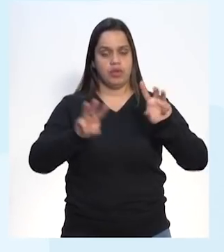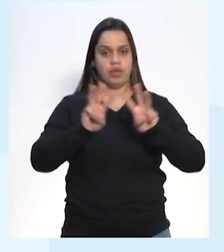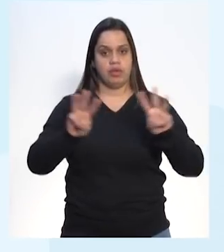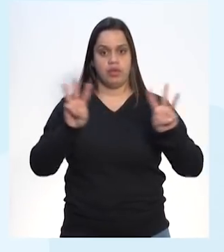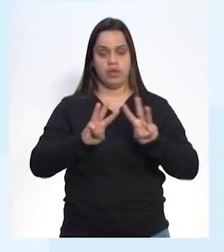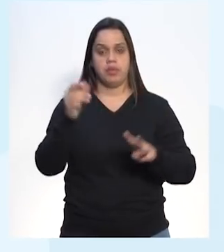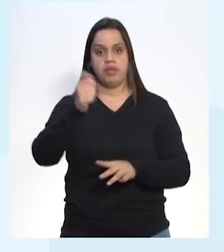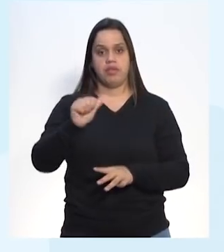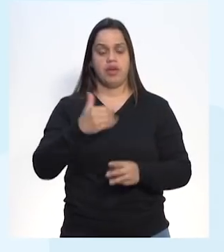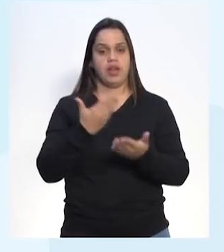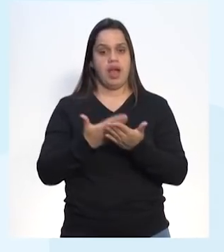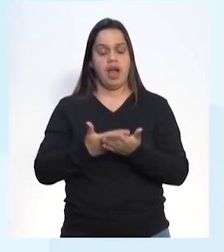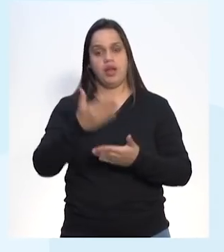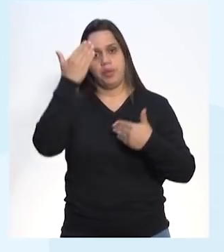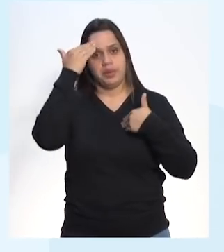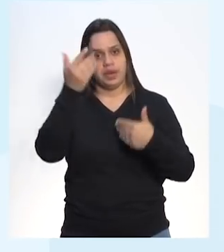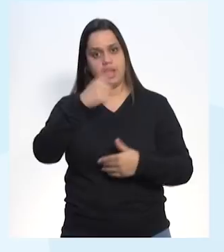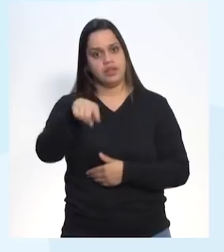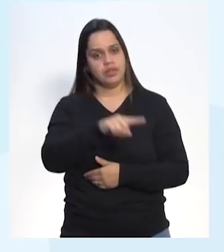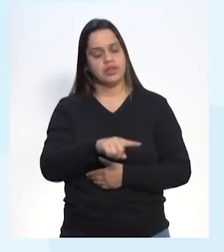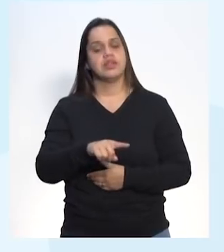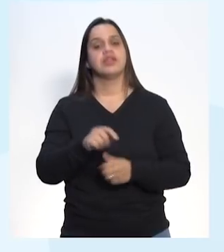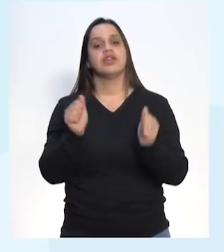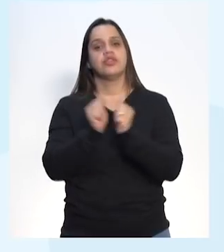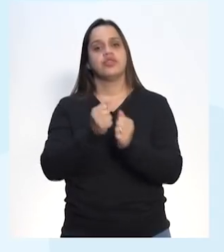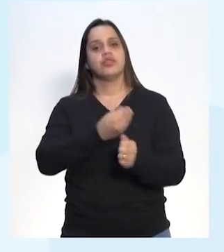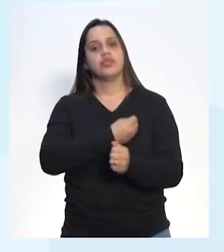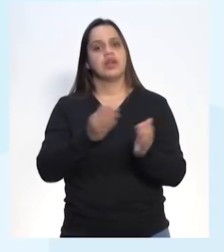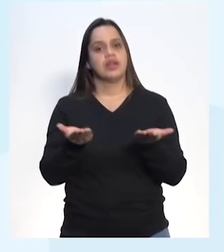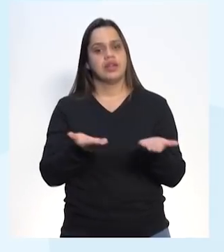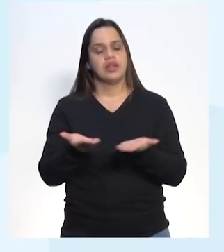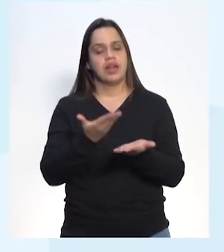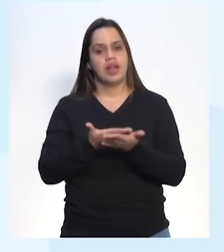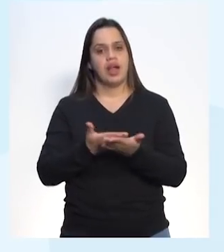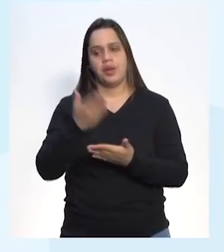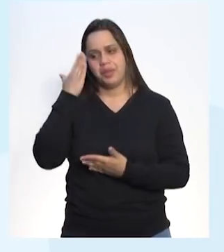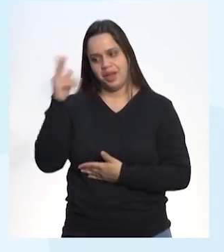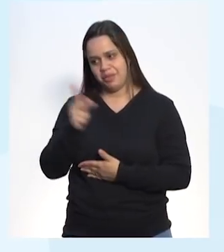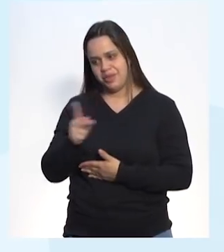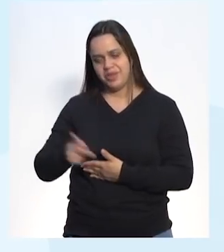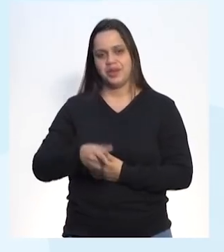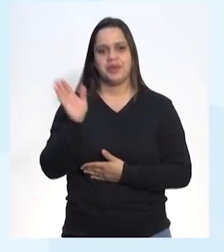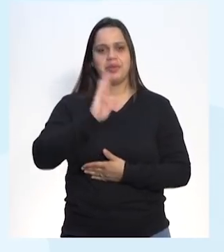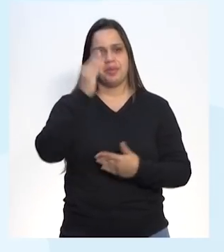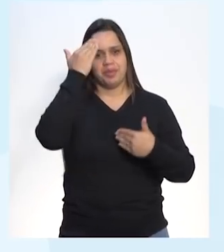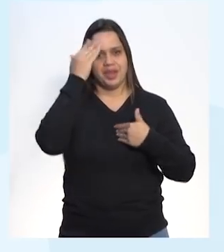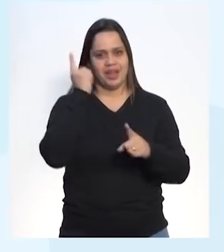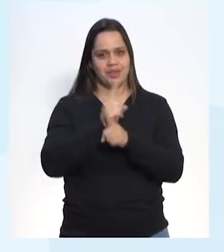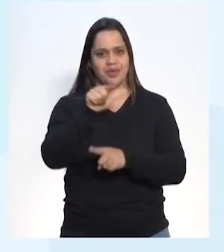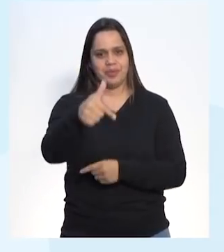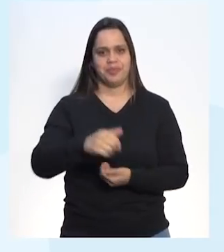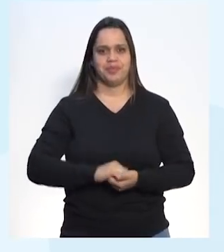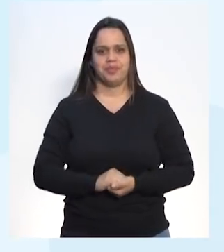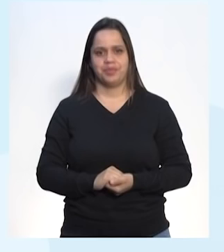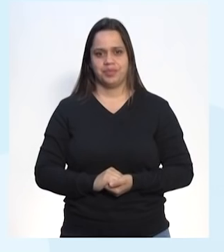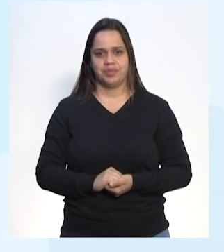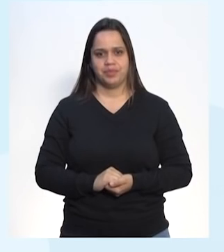a avaliação. Obrigado, agradeço muito a presença de todos. Obrigado, Ale. Valeu, gente. Até a próxima.